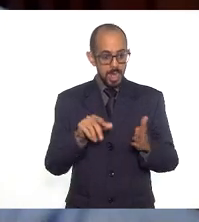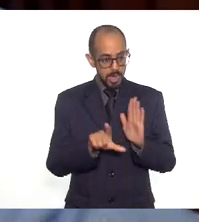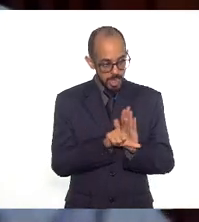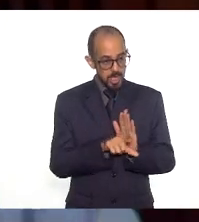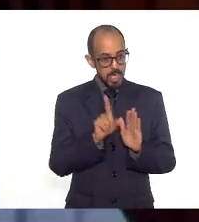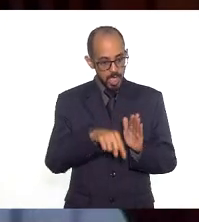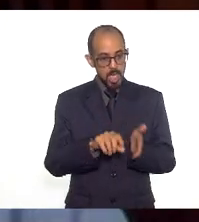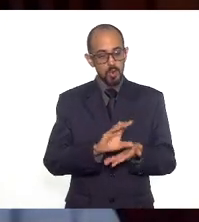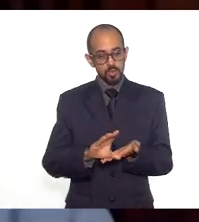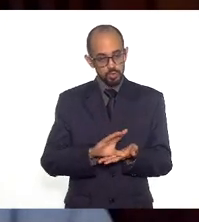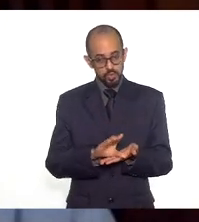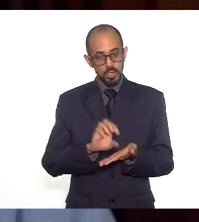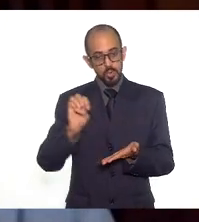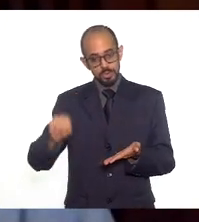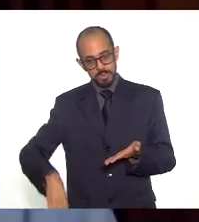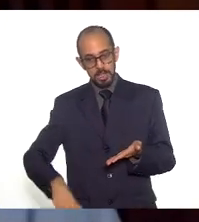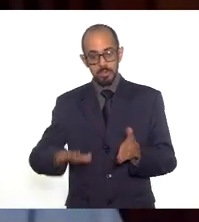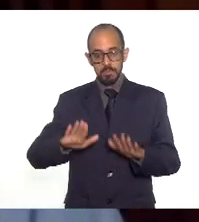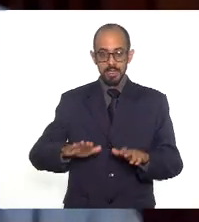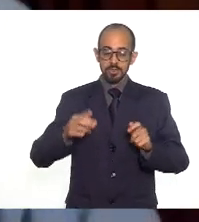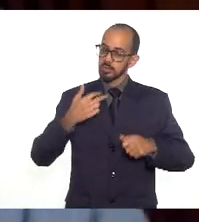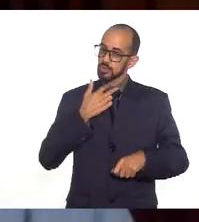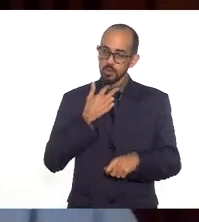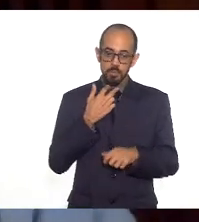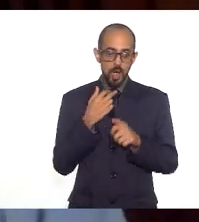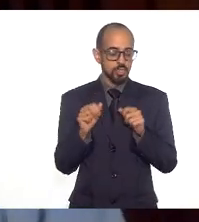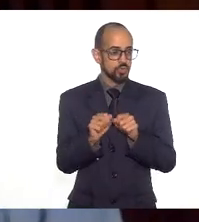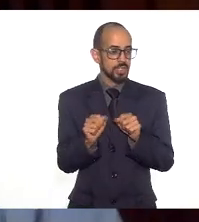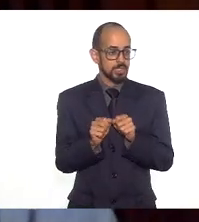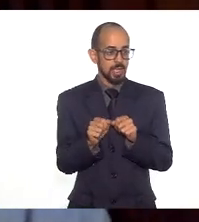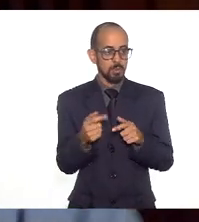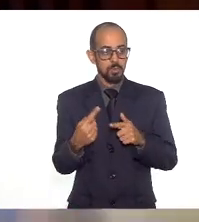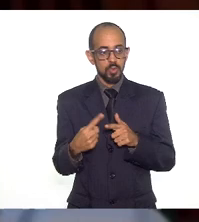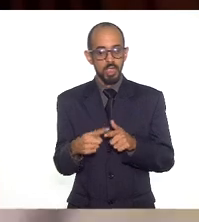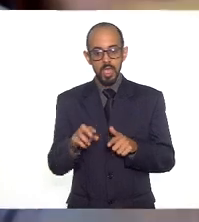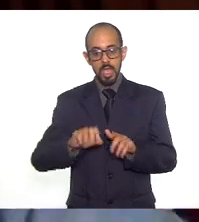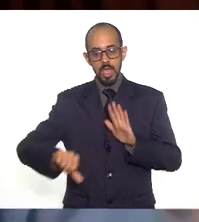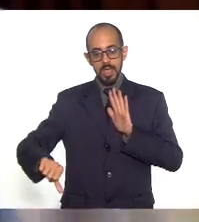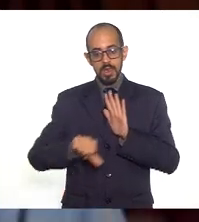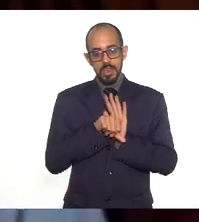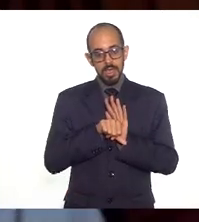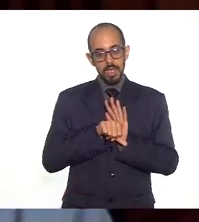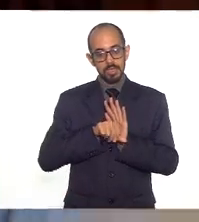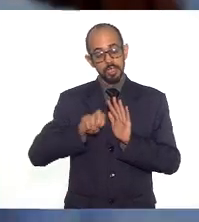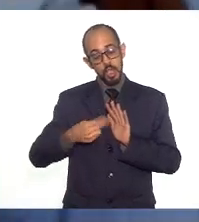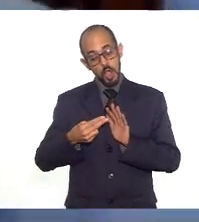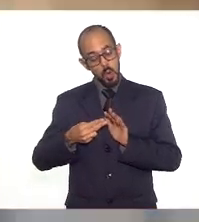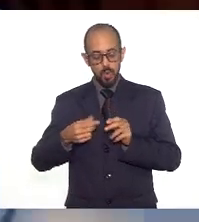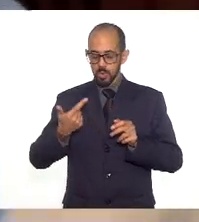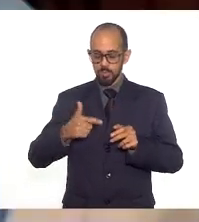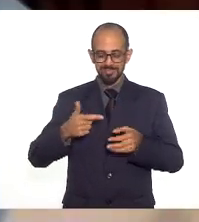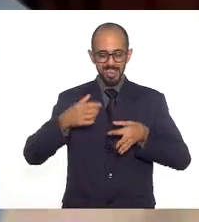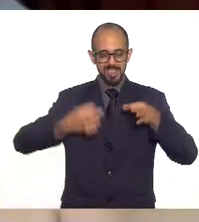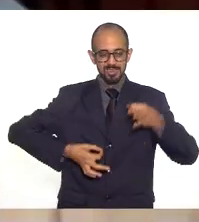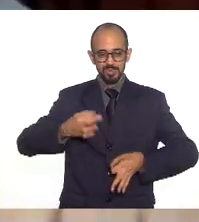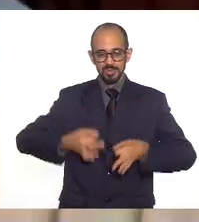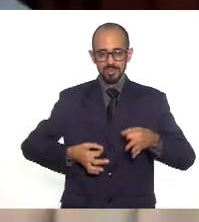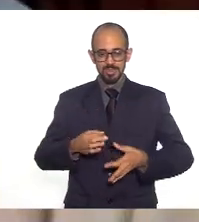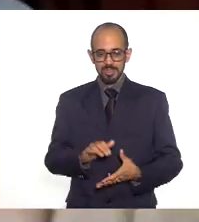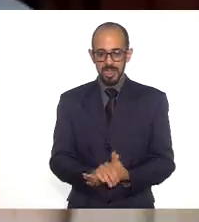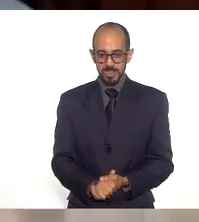constitucional, mas não pode ser, mas poderia não estar dentro da juridicidade ou da legalidade no